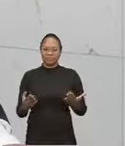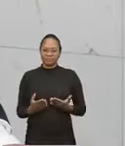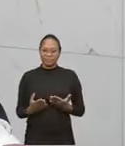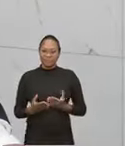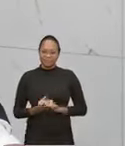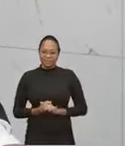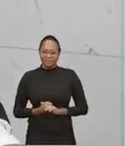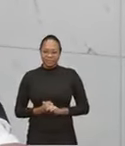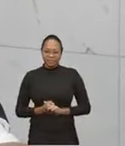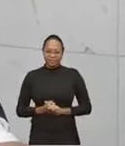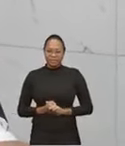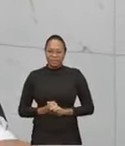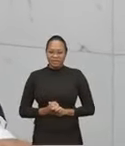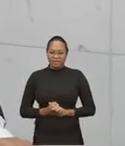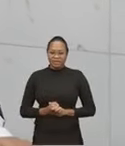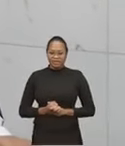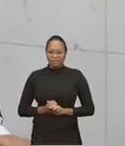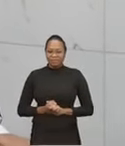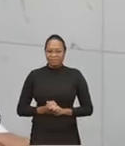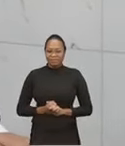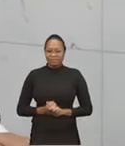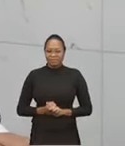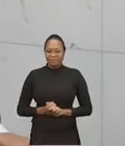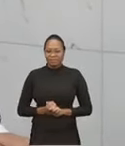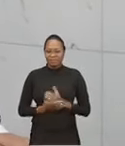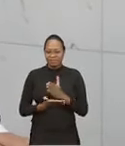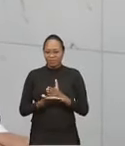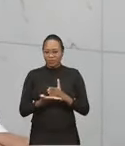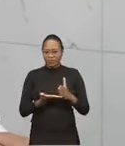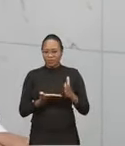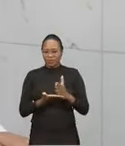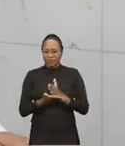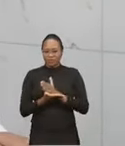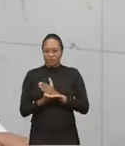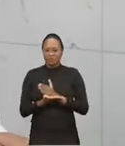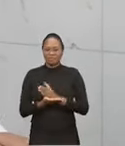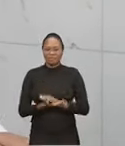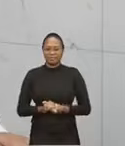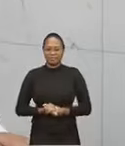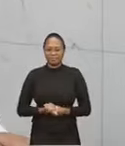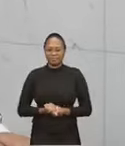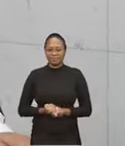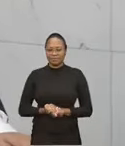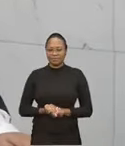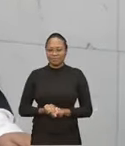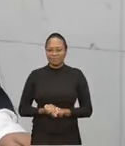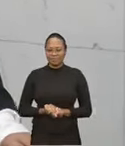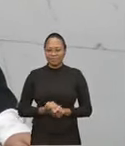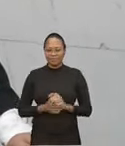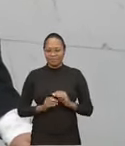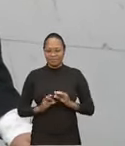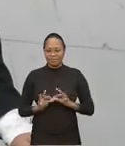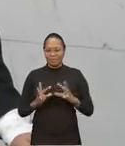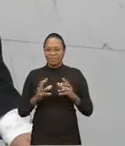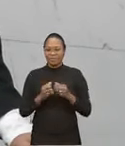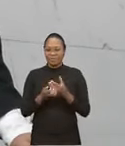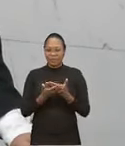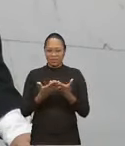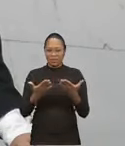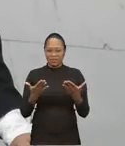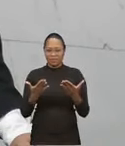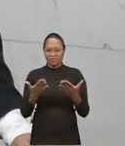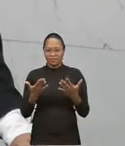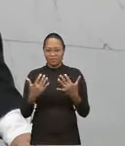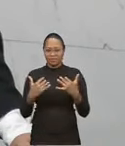para... Vou dividir a minha fala em duas etapas. E considero que todos vocês, os